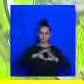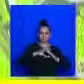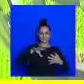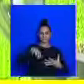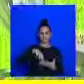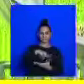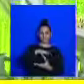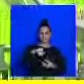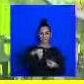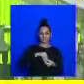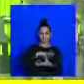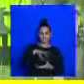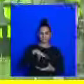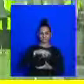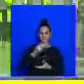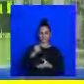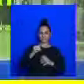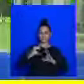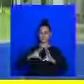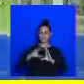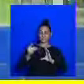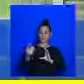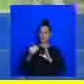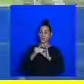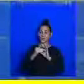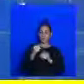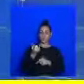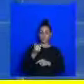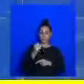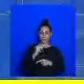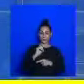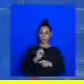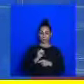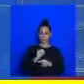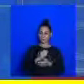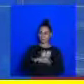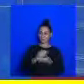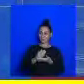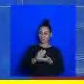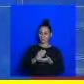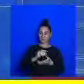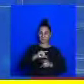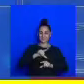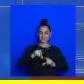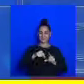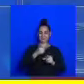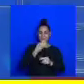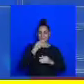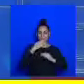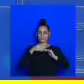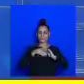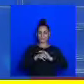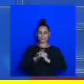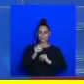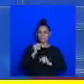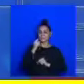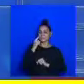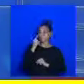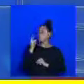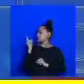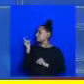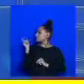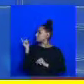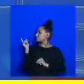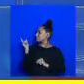Globo carregado, embaralhando 80 bolas numeradas de 01 a 80. Tá começando o sorteio da Time Mania, estamos